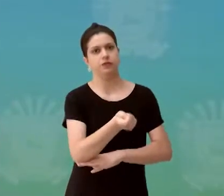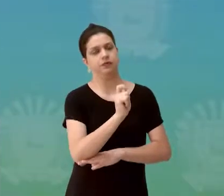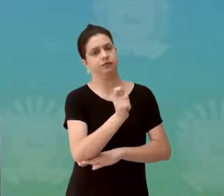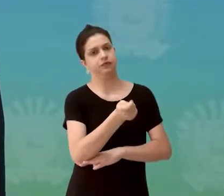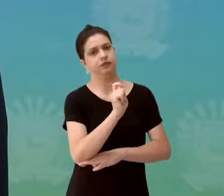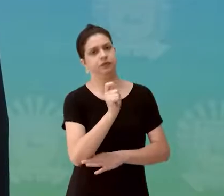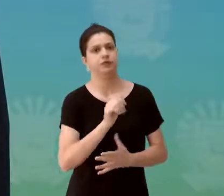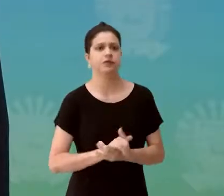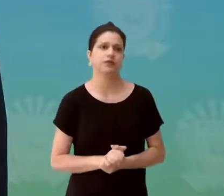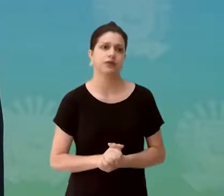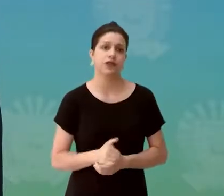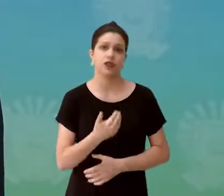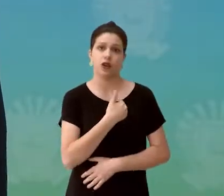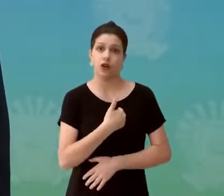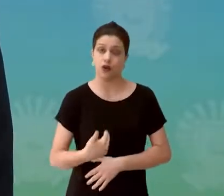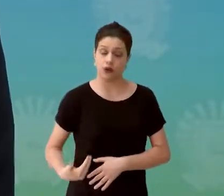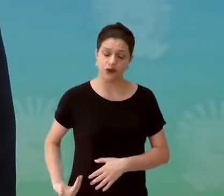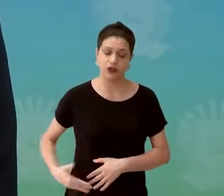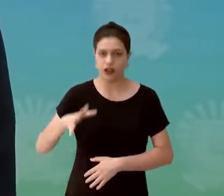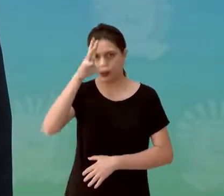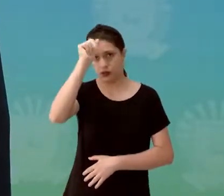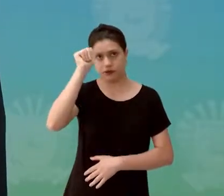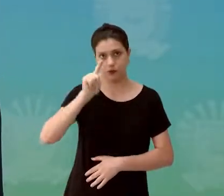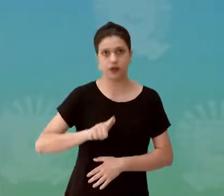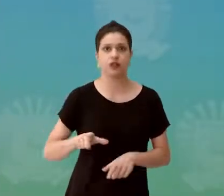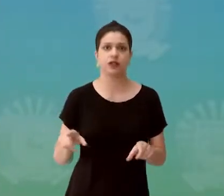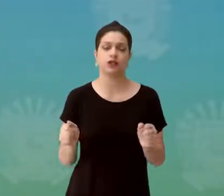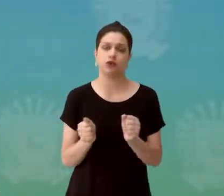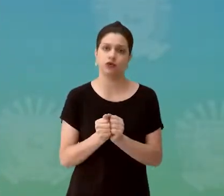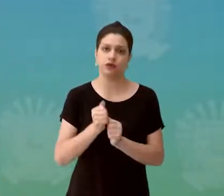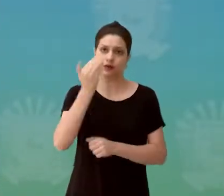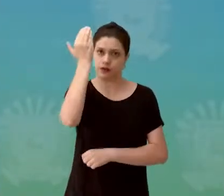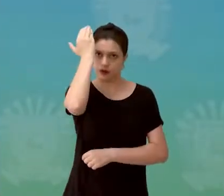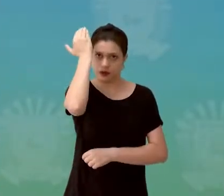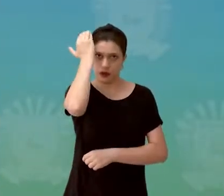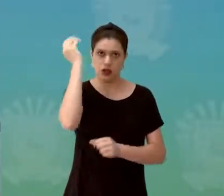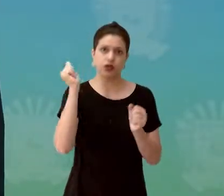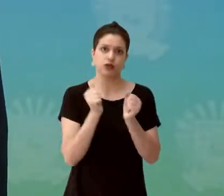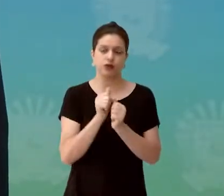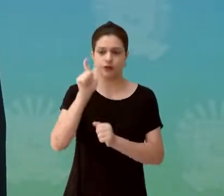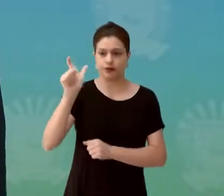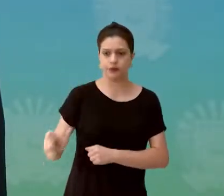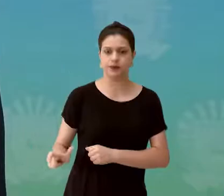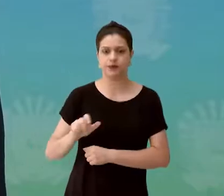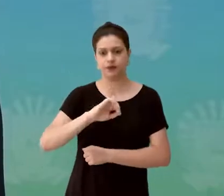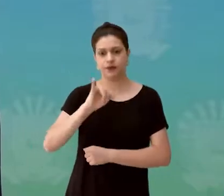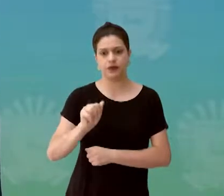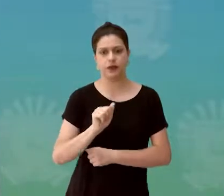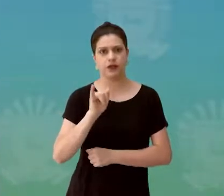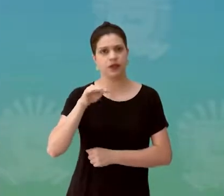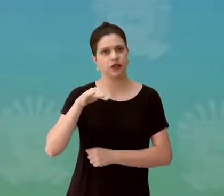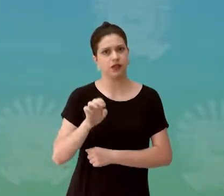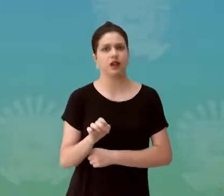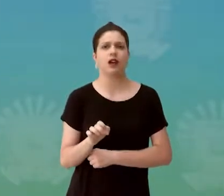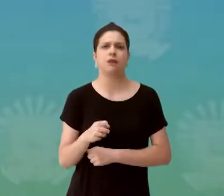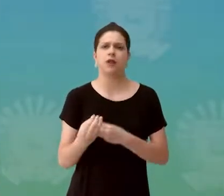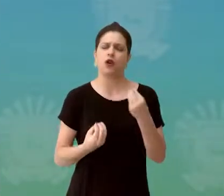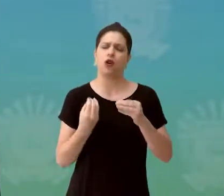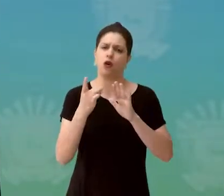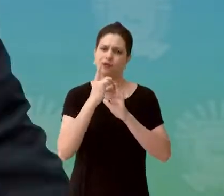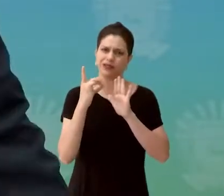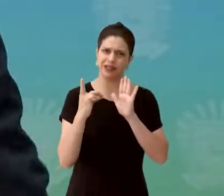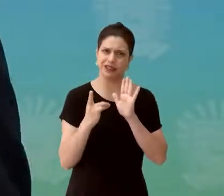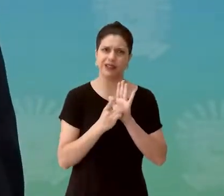Mato Grosso do Sul, o governador Reinaldo Azambuja, através do Jaime Veruschi, admitir que está errada a forma como foi republicado o